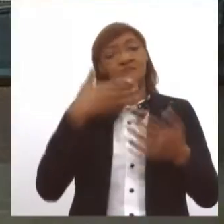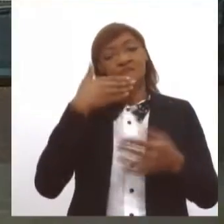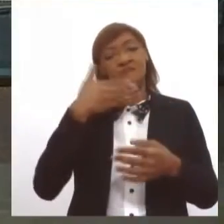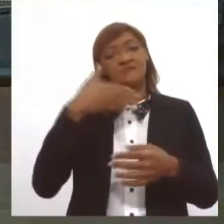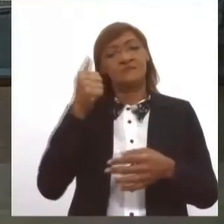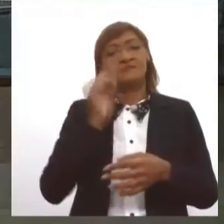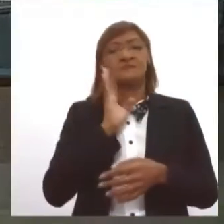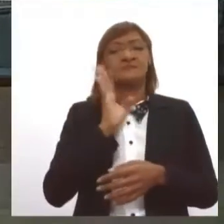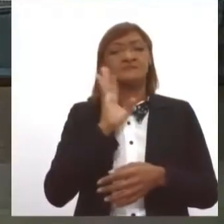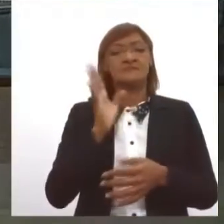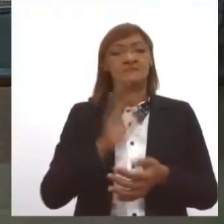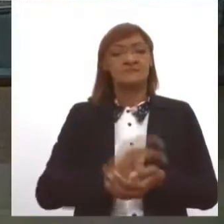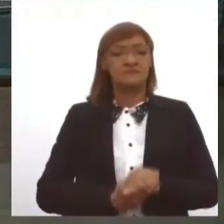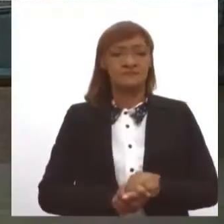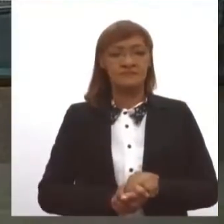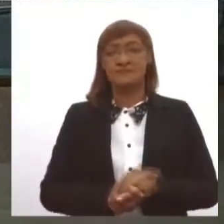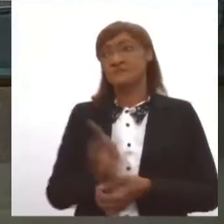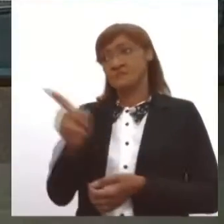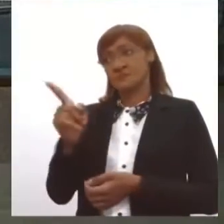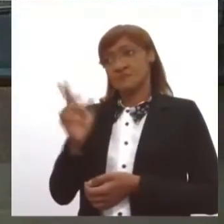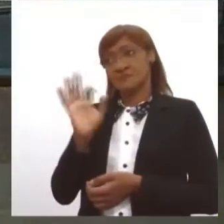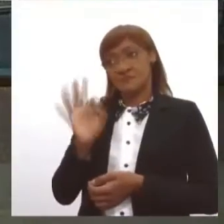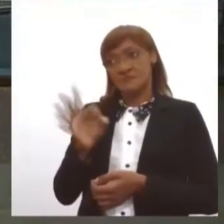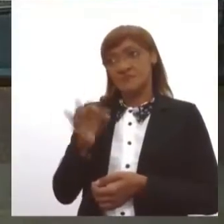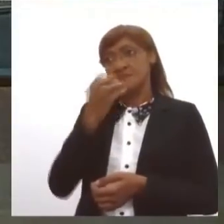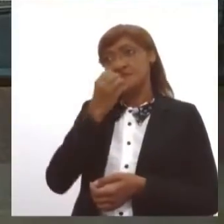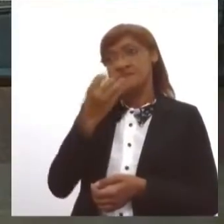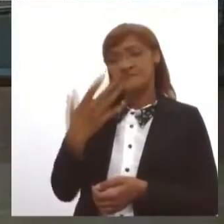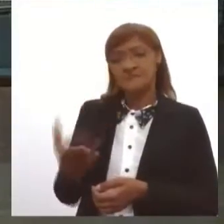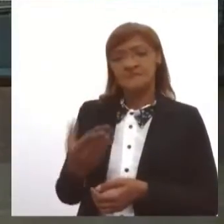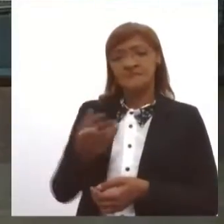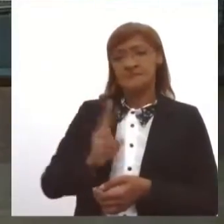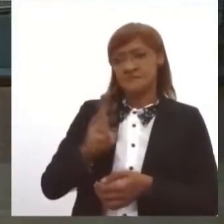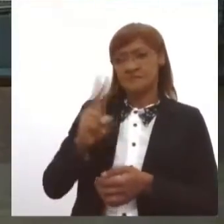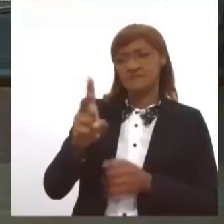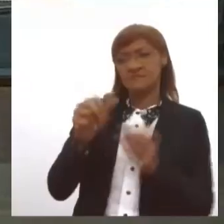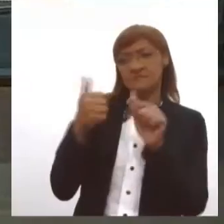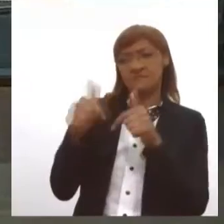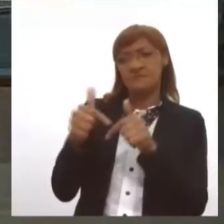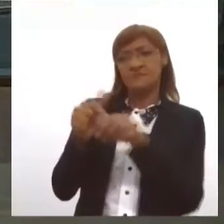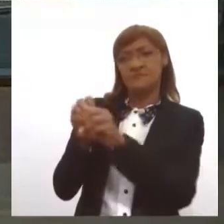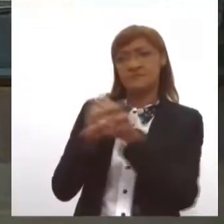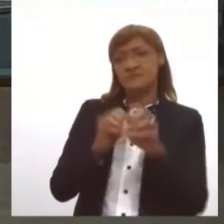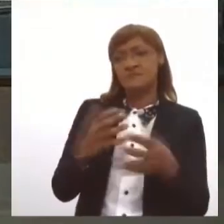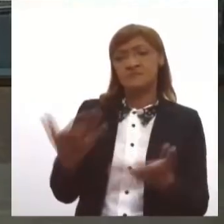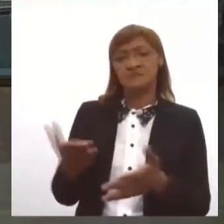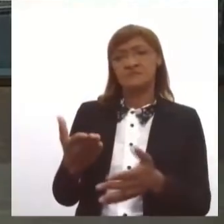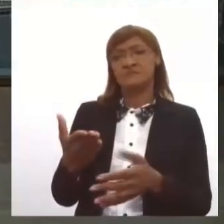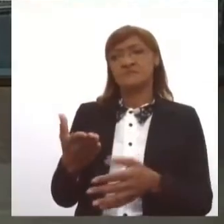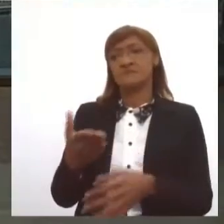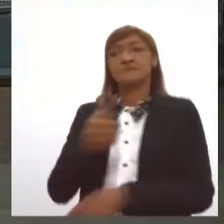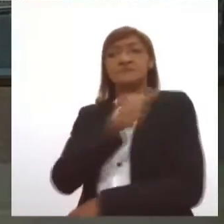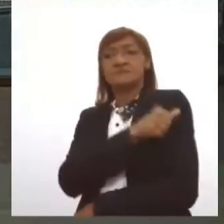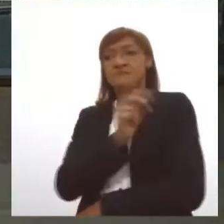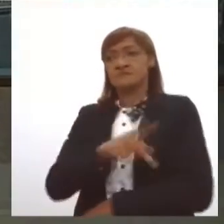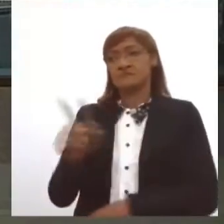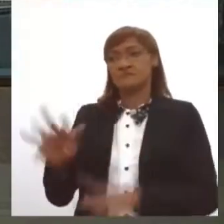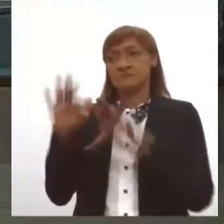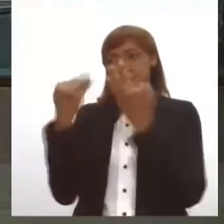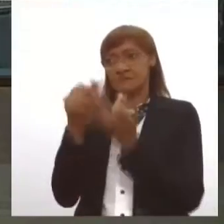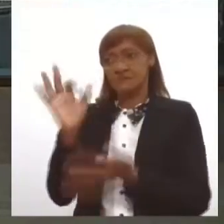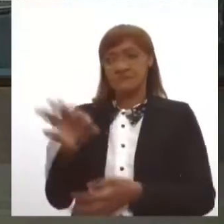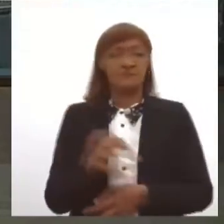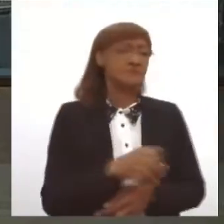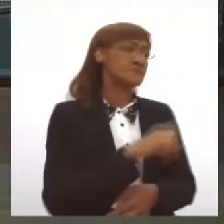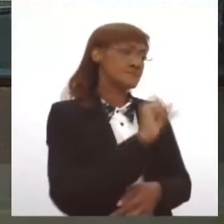sido positivos, então, né? Com esse trabalho que vem sendo desenvolvido com alunos e professores e com os pais, né?